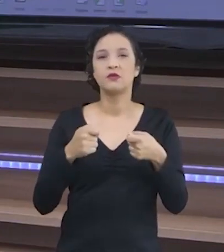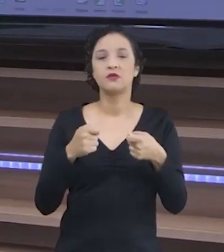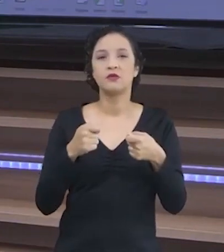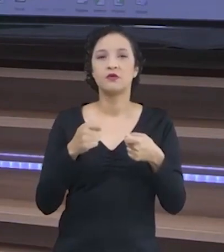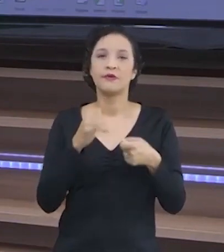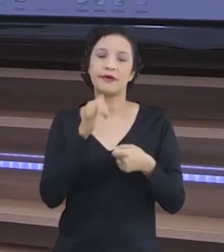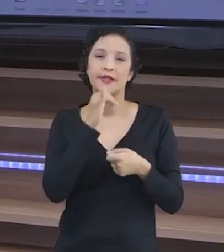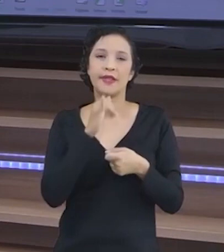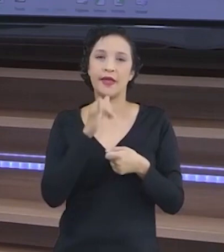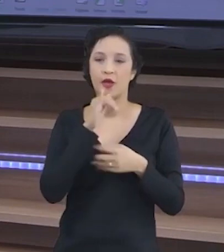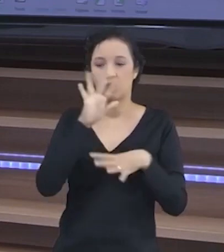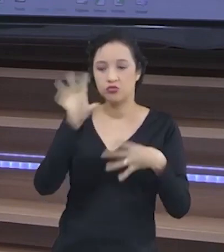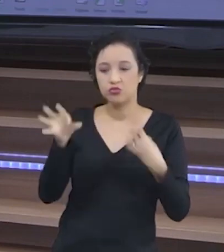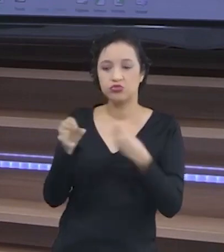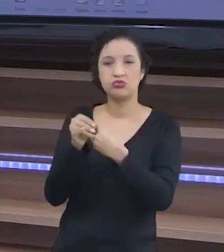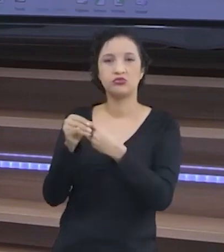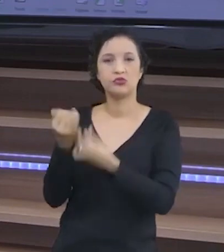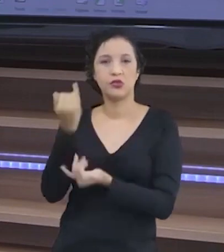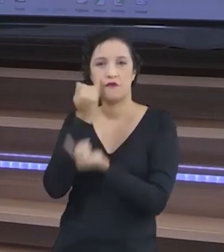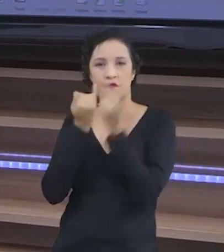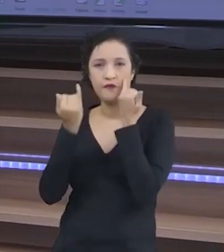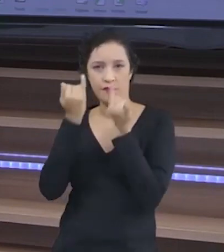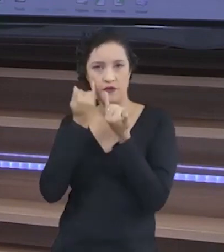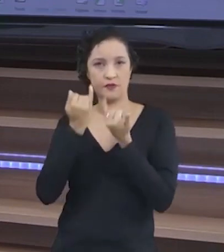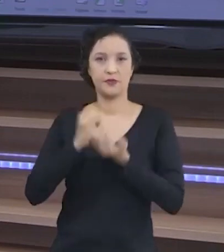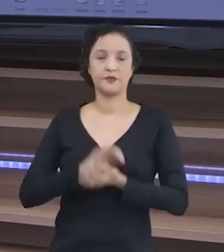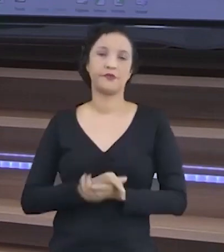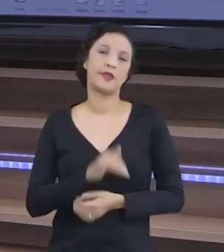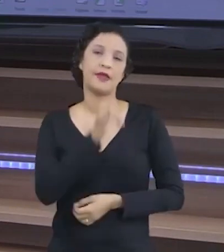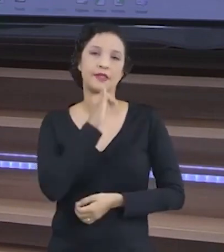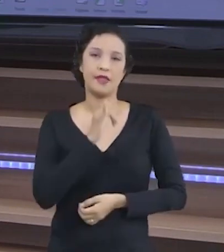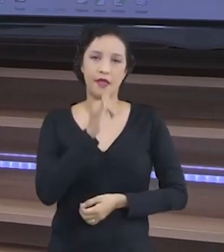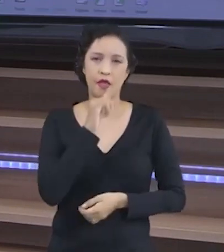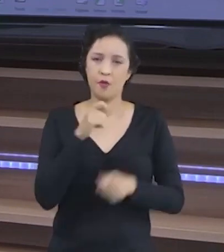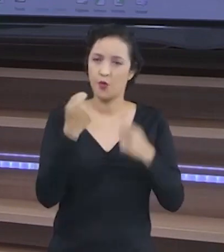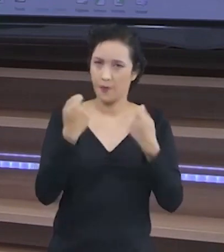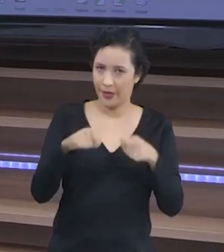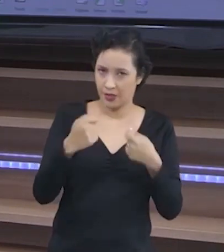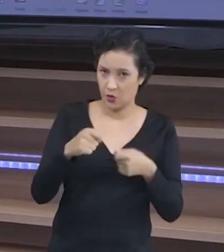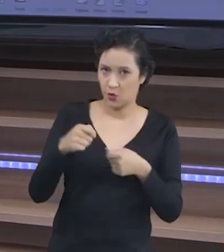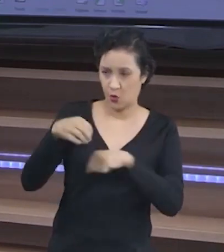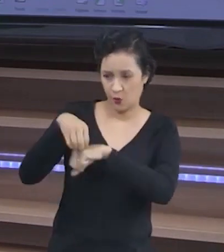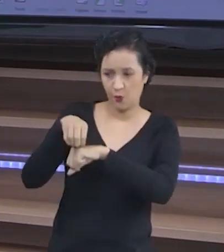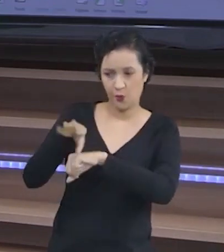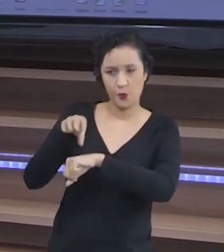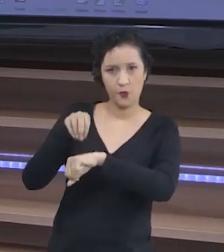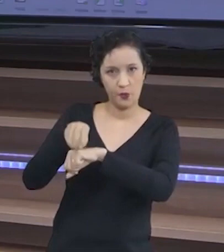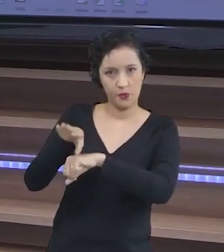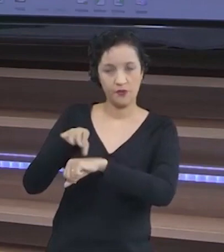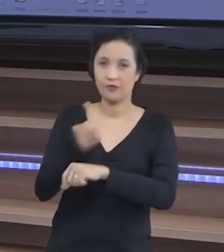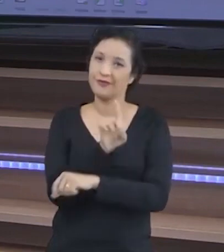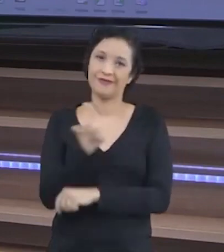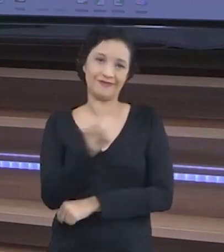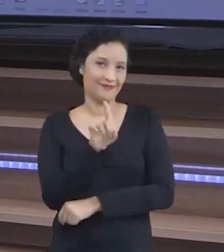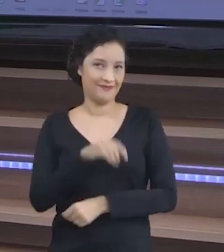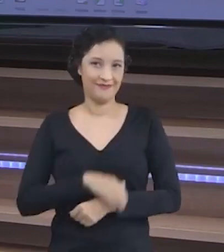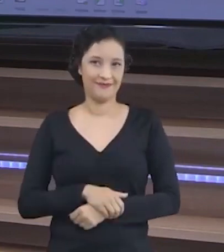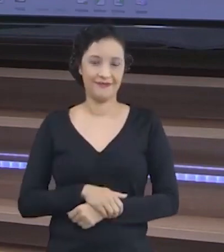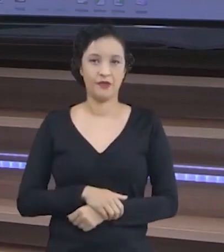outra informação externa? Por exemplo, uma interpretação diferente? Não. A música, na